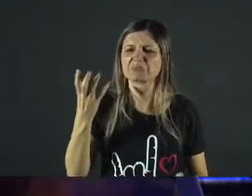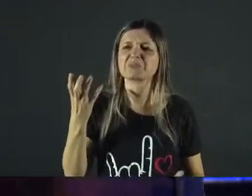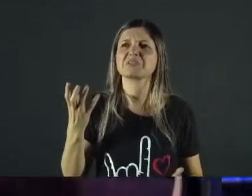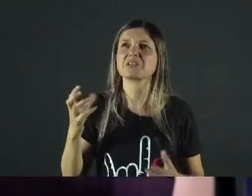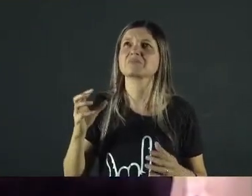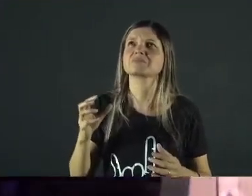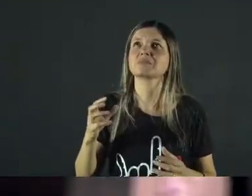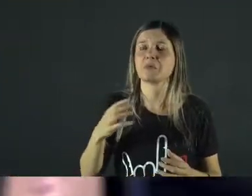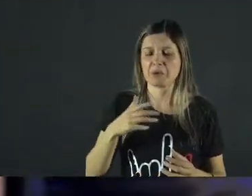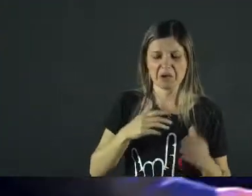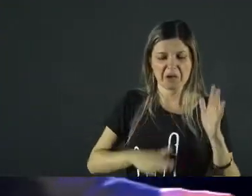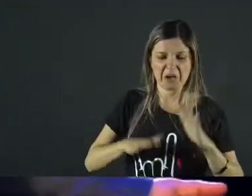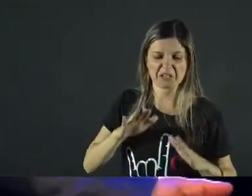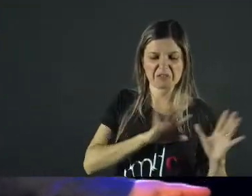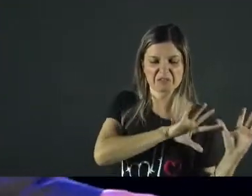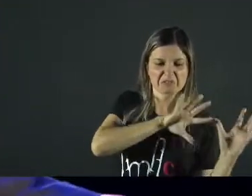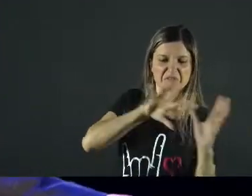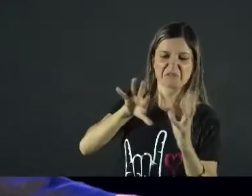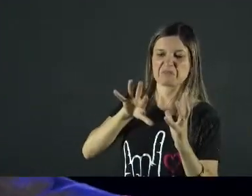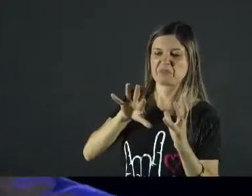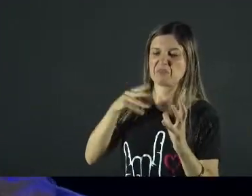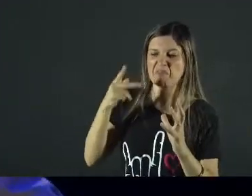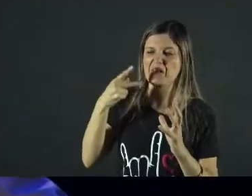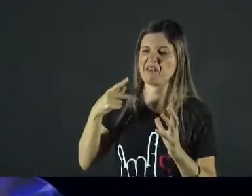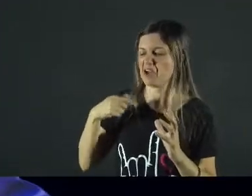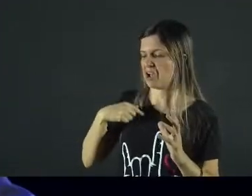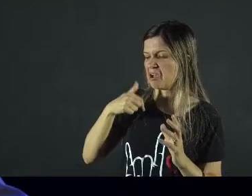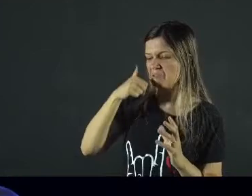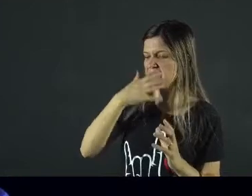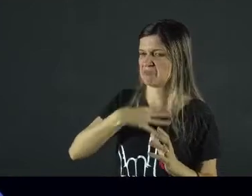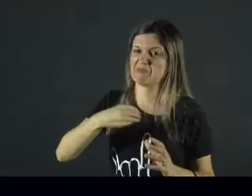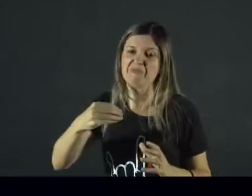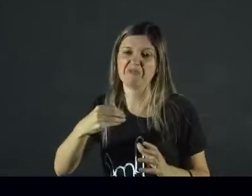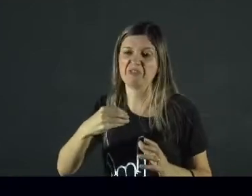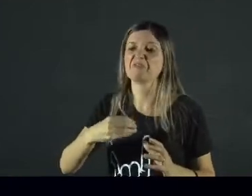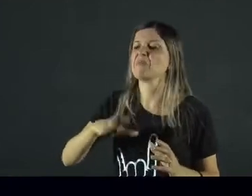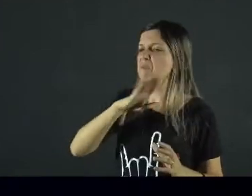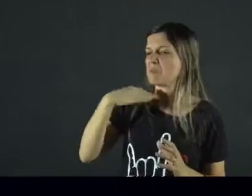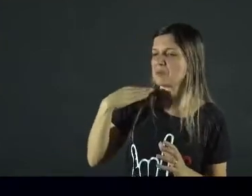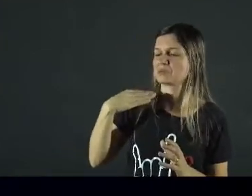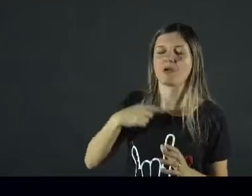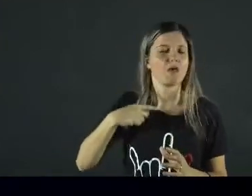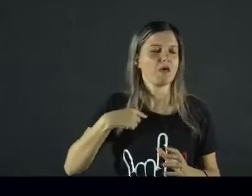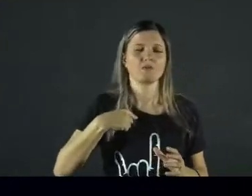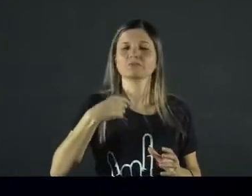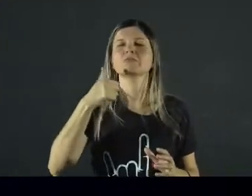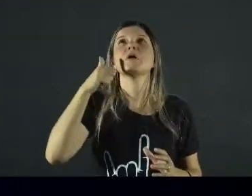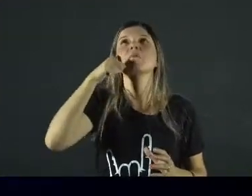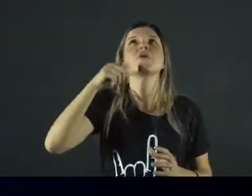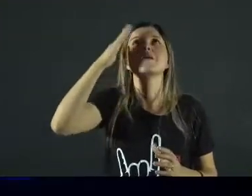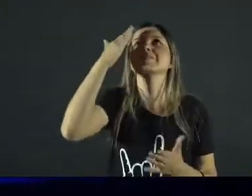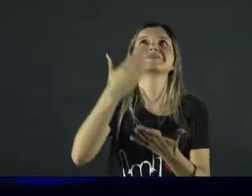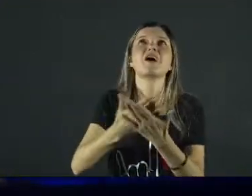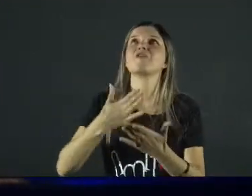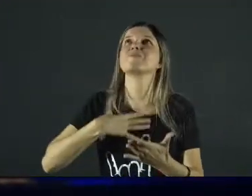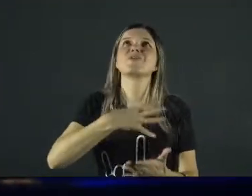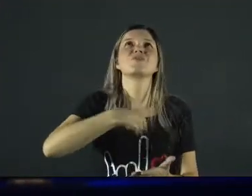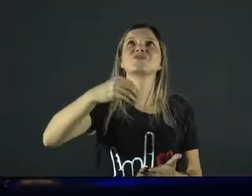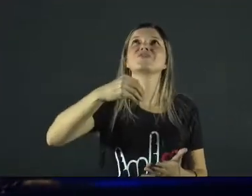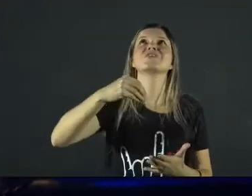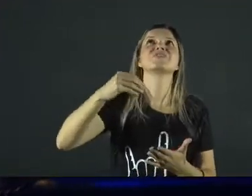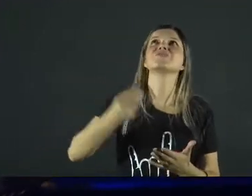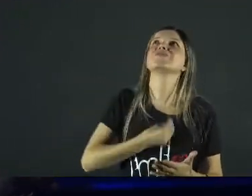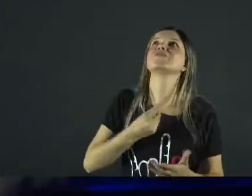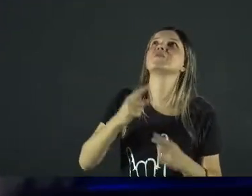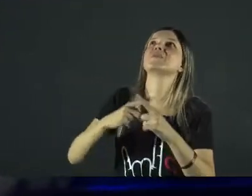filho está morto. Mas para ela não. Ela acreditava que o filho estava vivo. Porque era promessa de